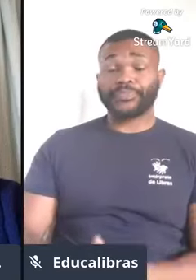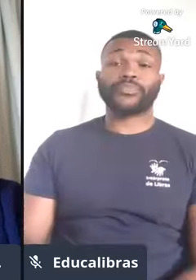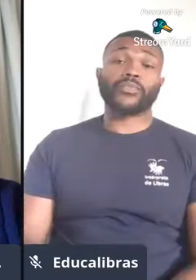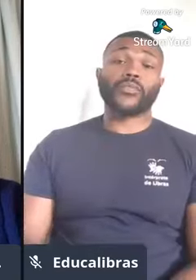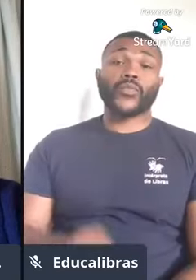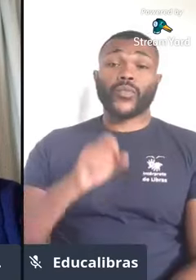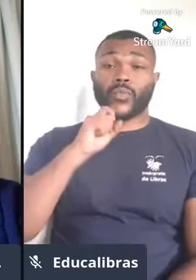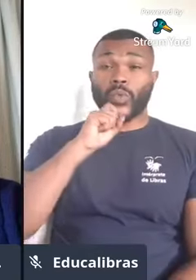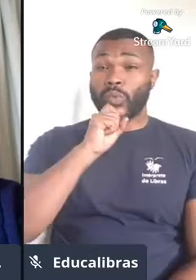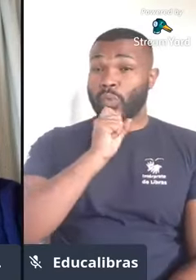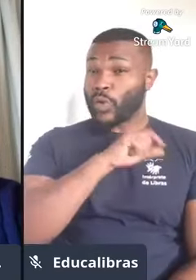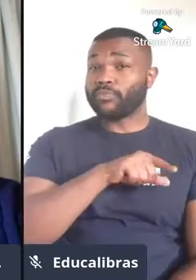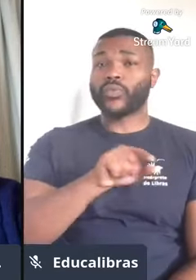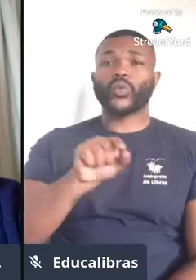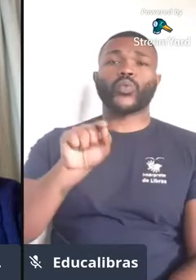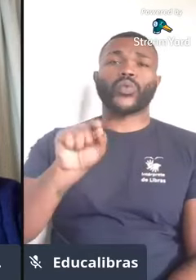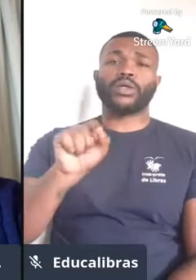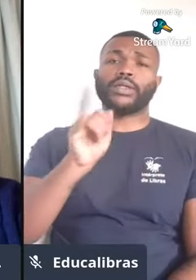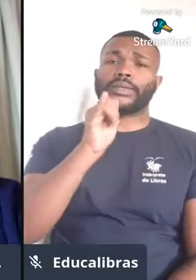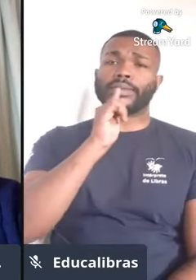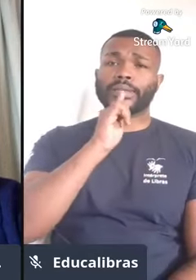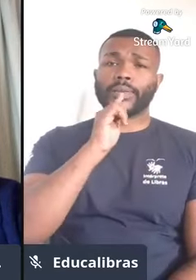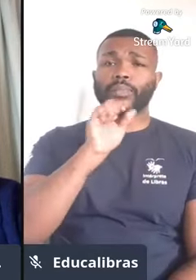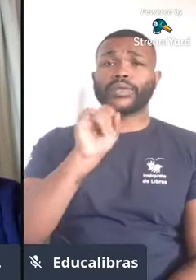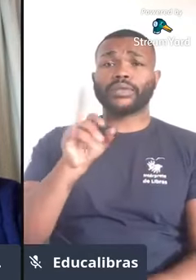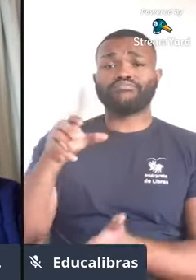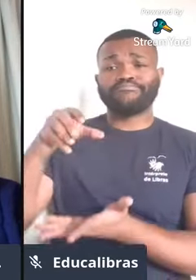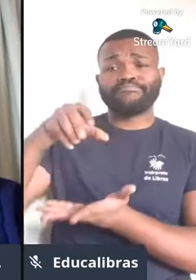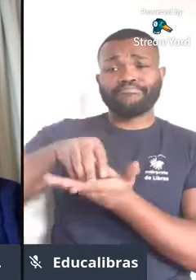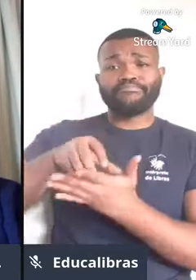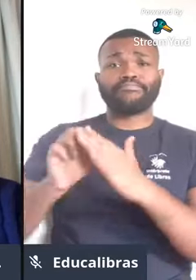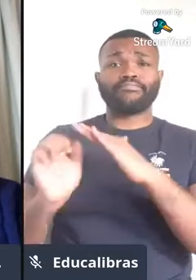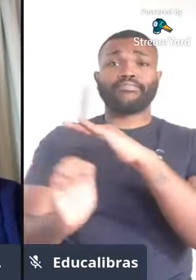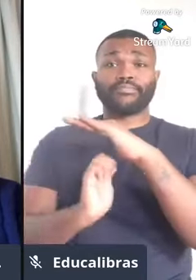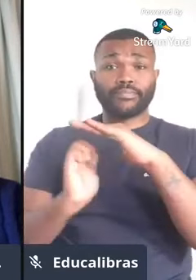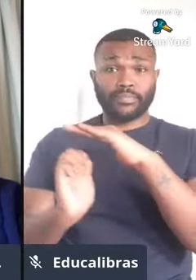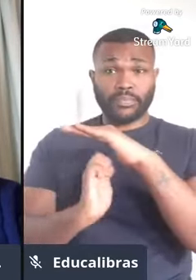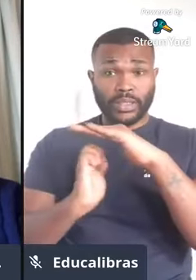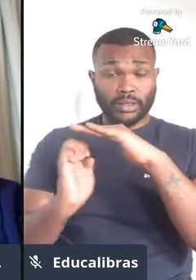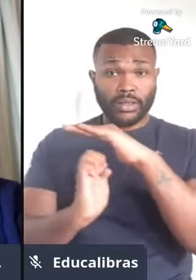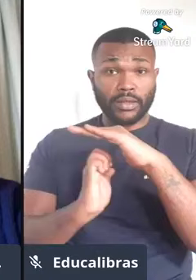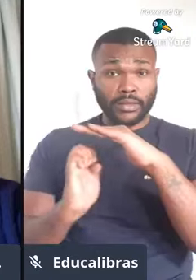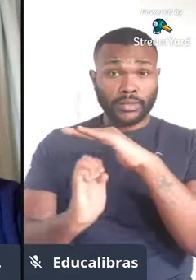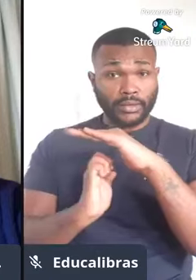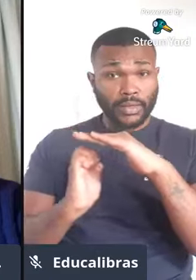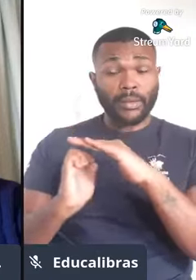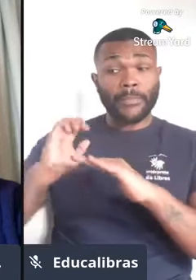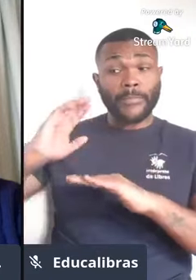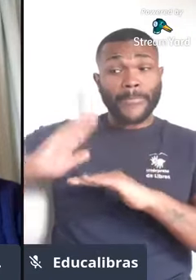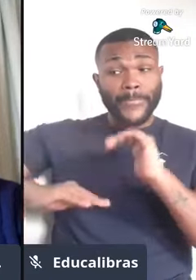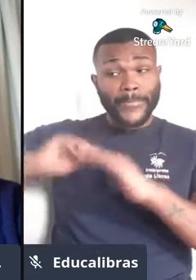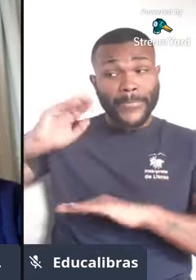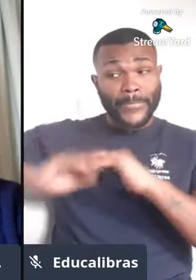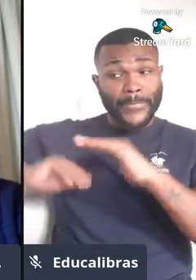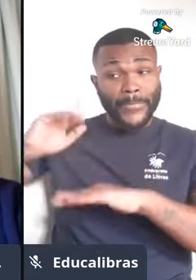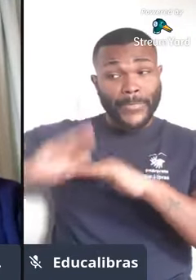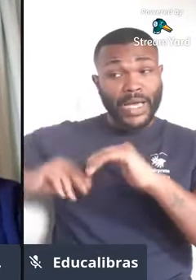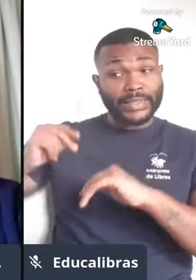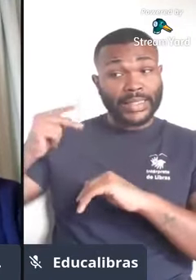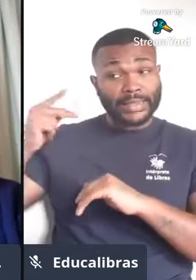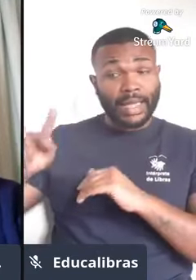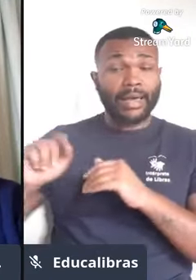Obviamente, se tratar de uma instituição ou de uma empresa que tenha como prática a atividade